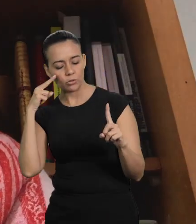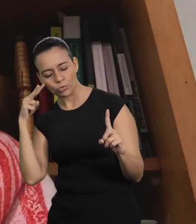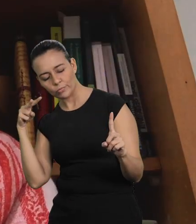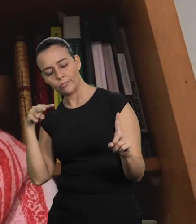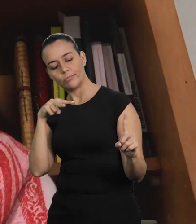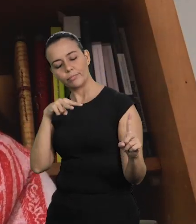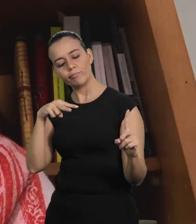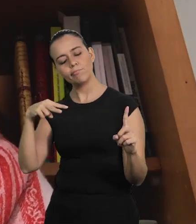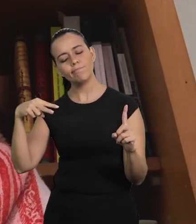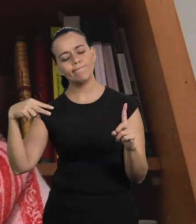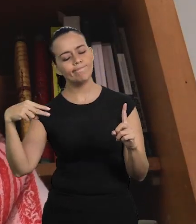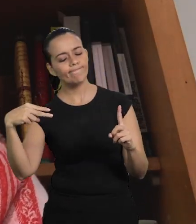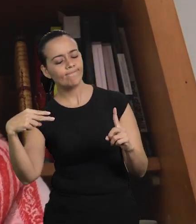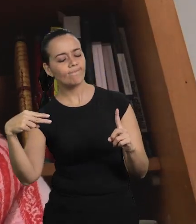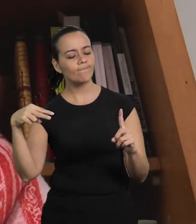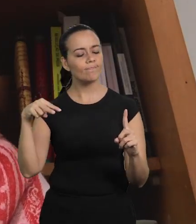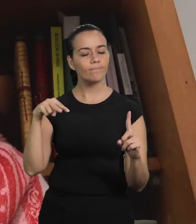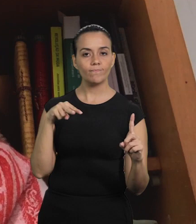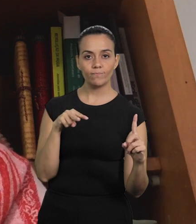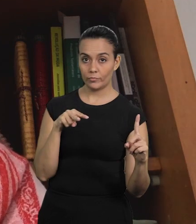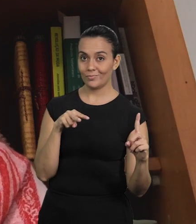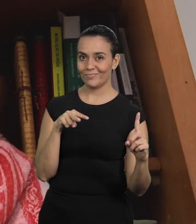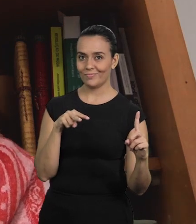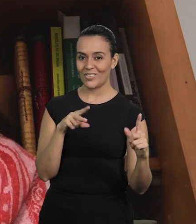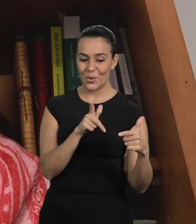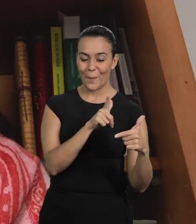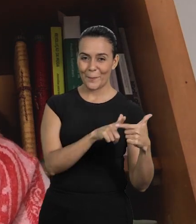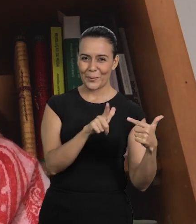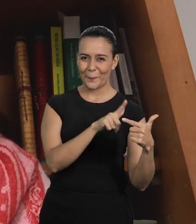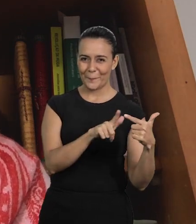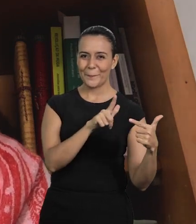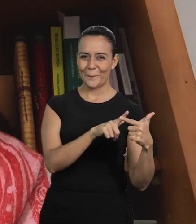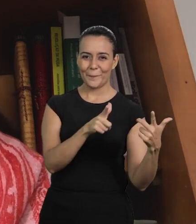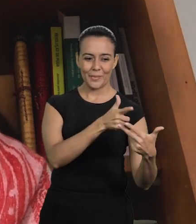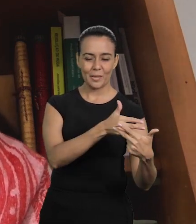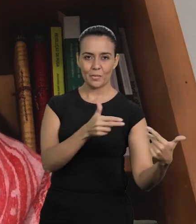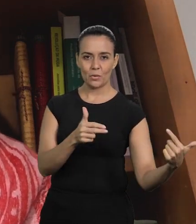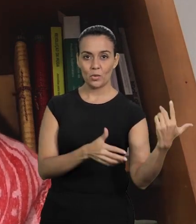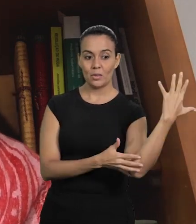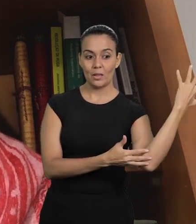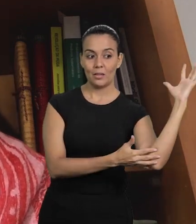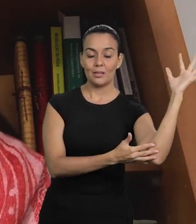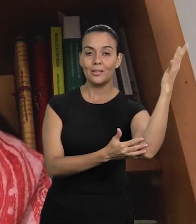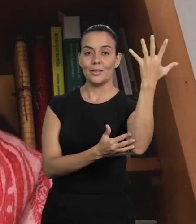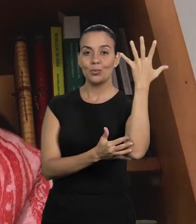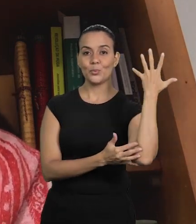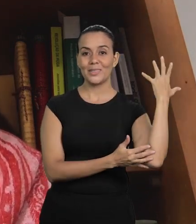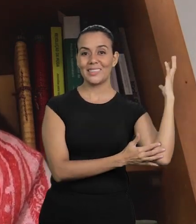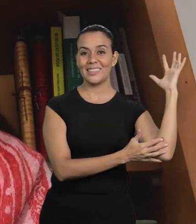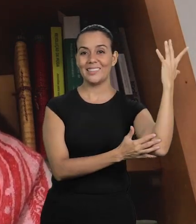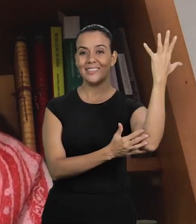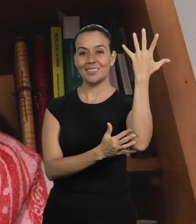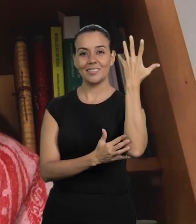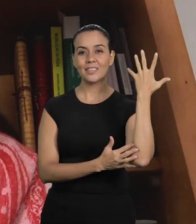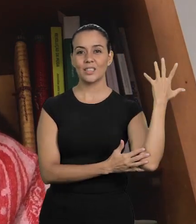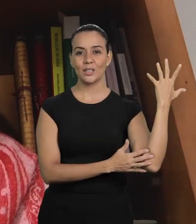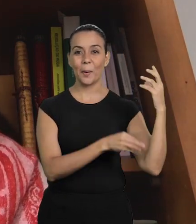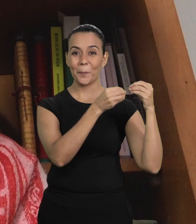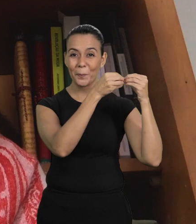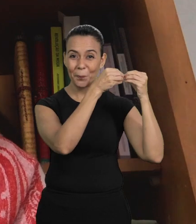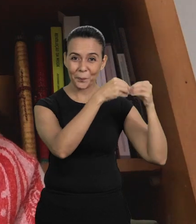sociedade está sendo impactada, olhar para o meio ambiente, ver o quanto o meio ambiente está